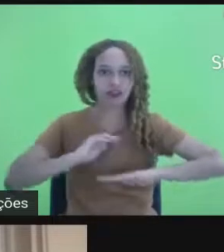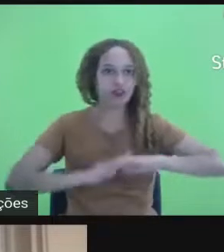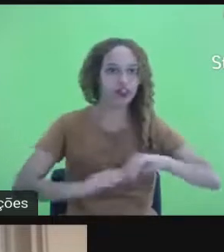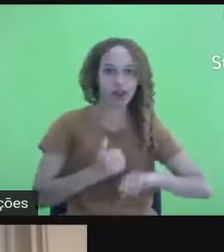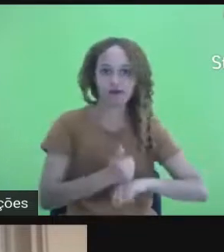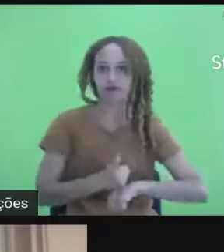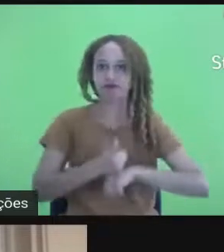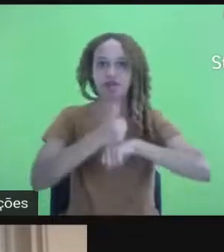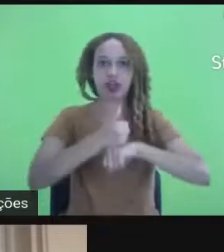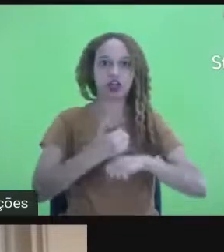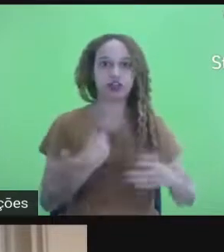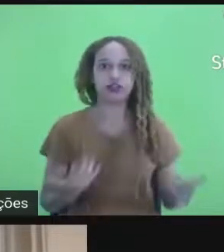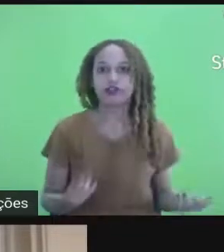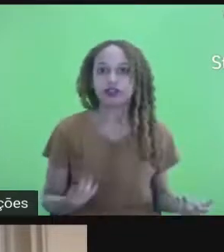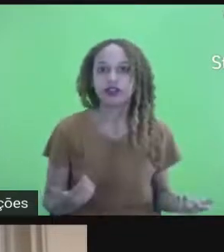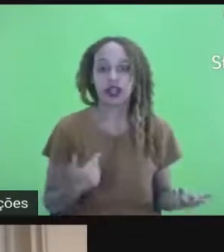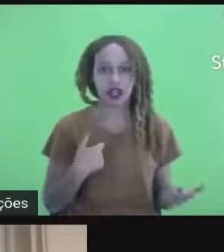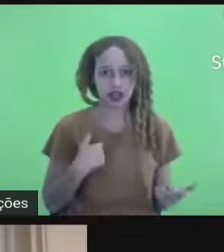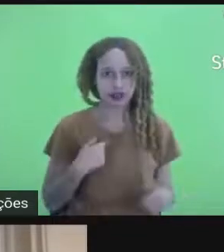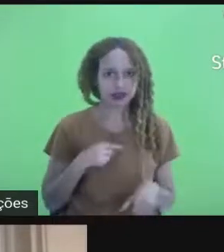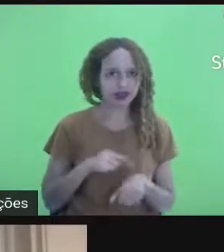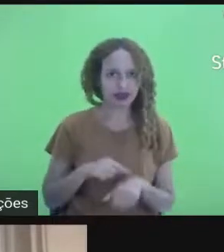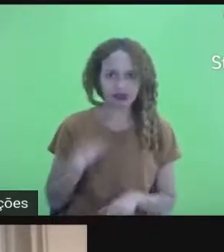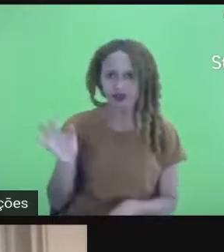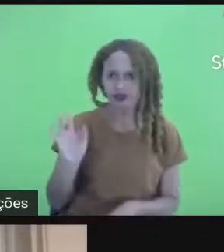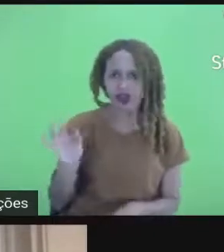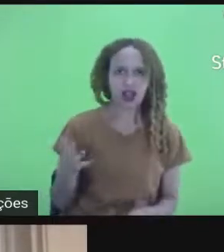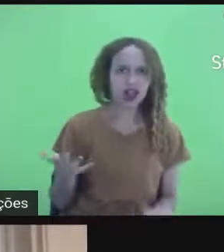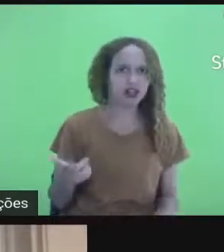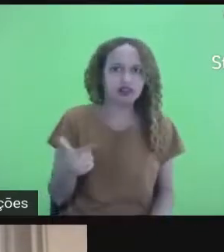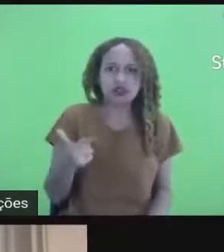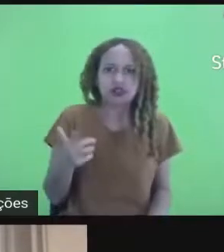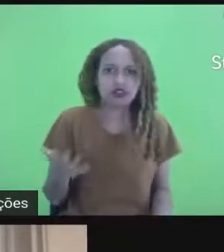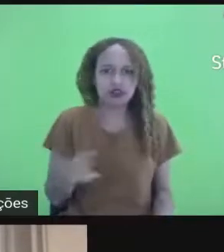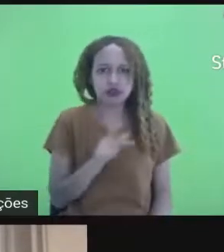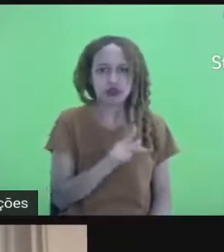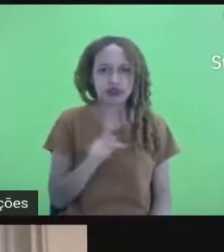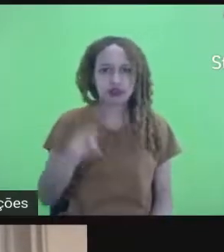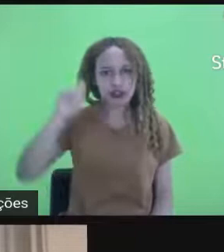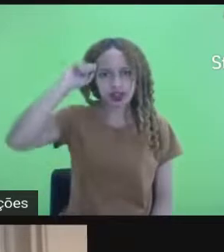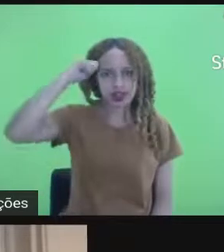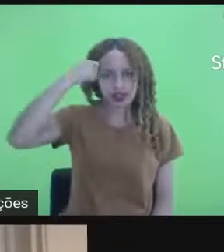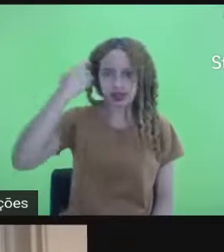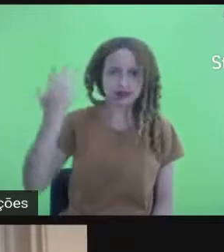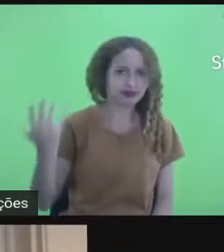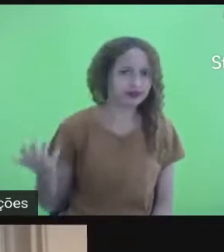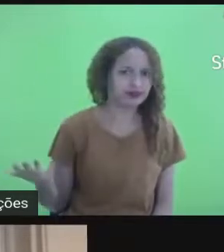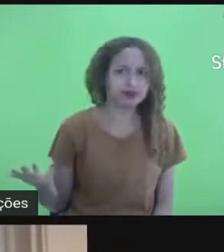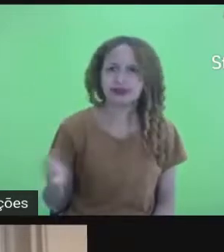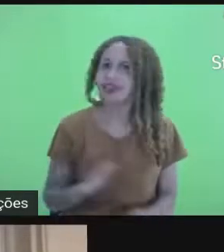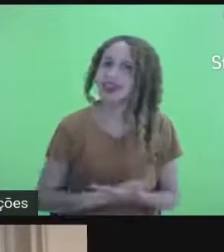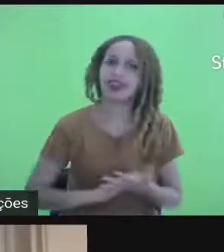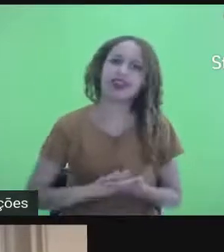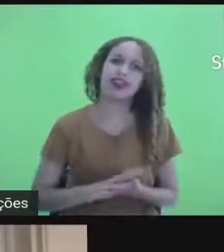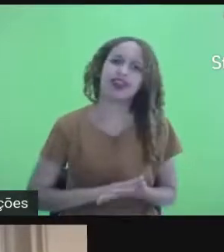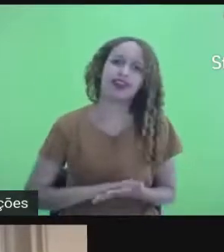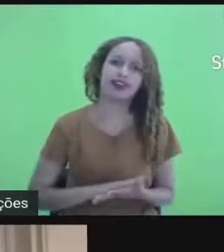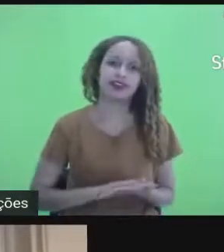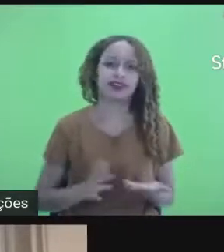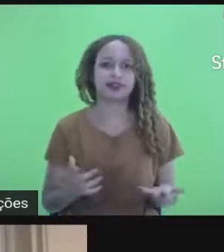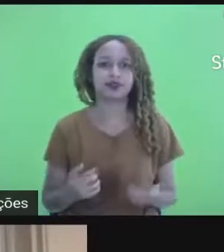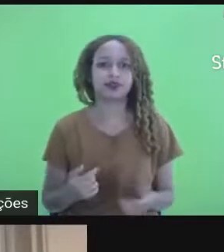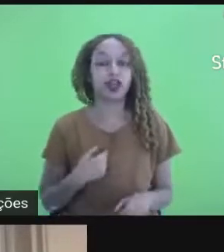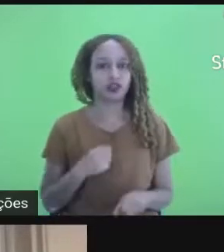por exemplo, não tive contato com professores negros. Então, estou aguardando um